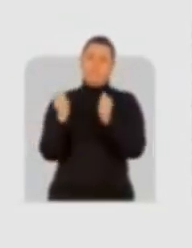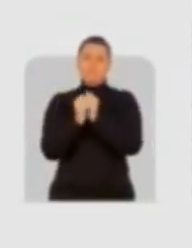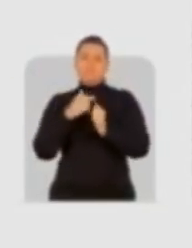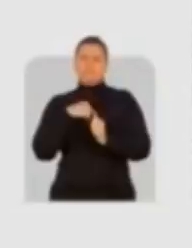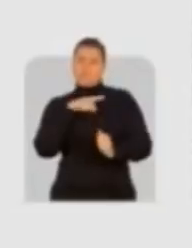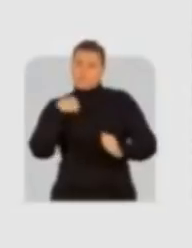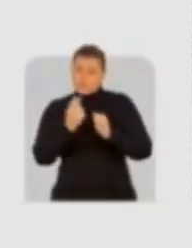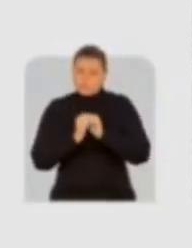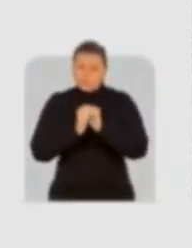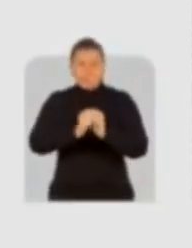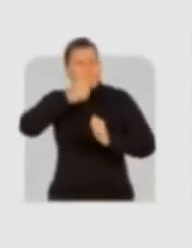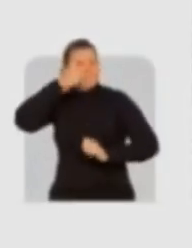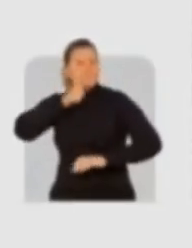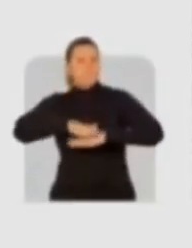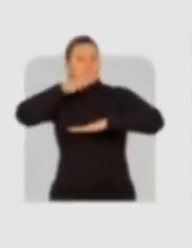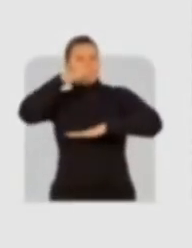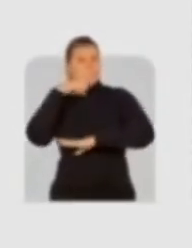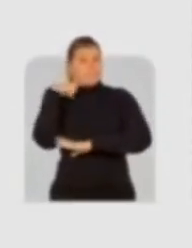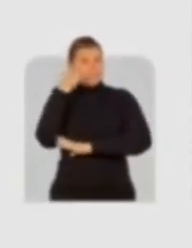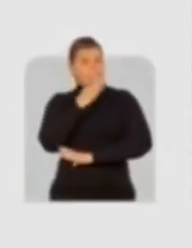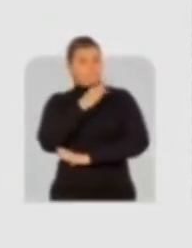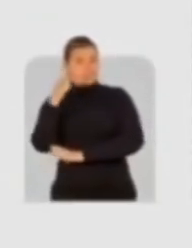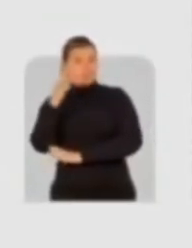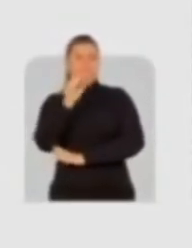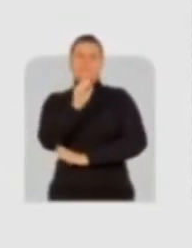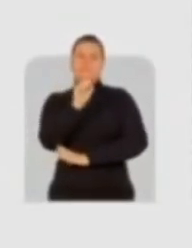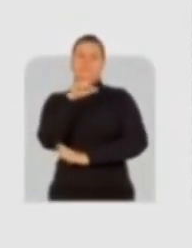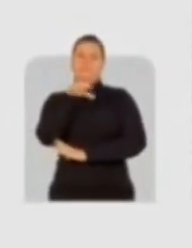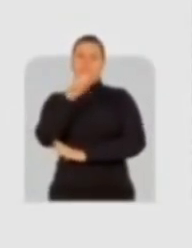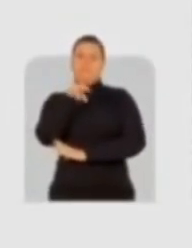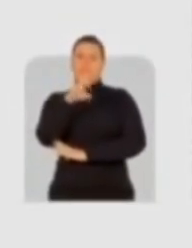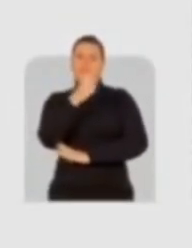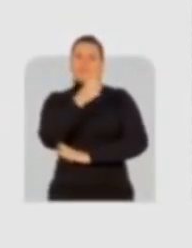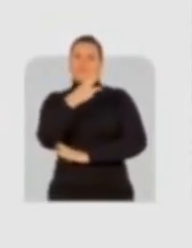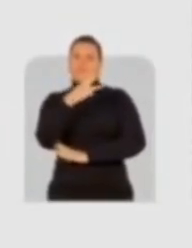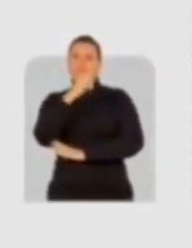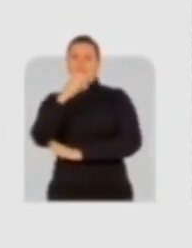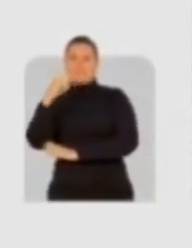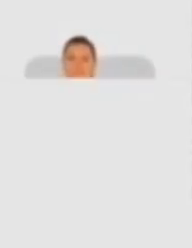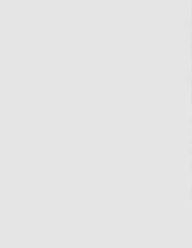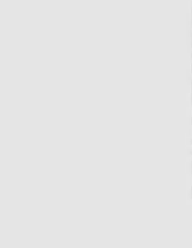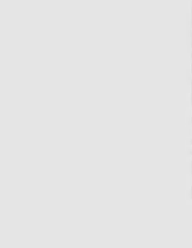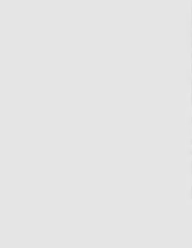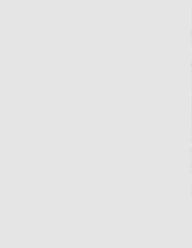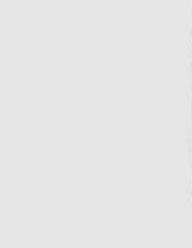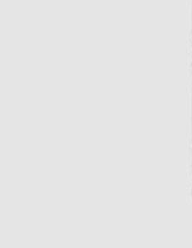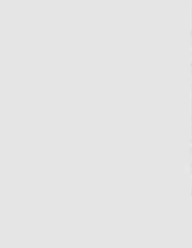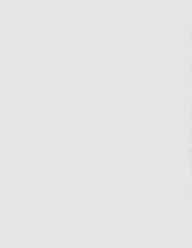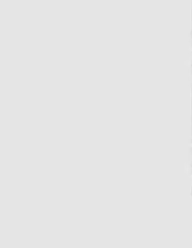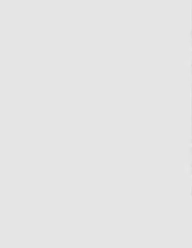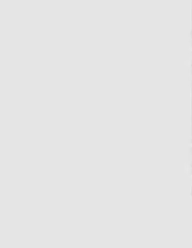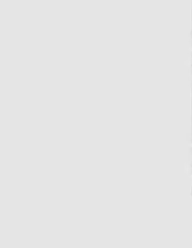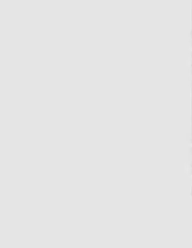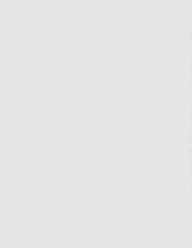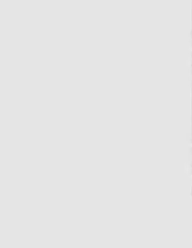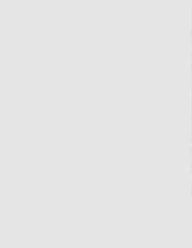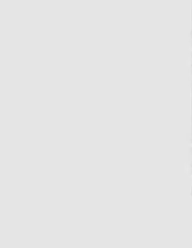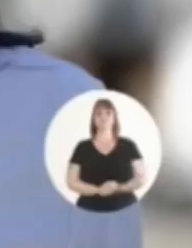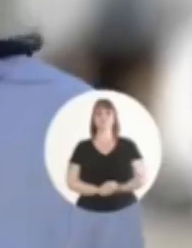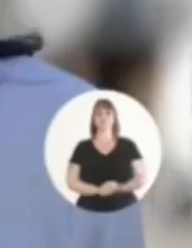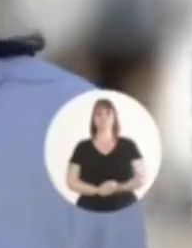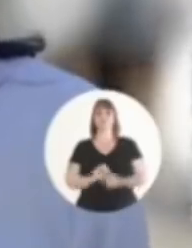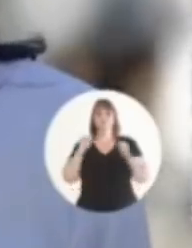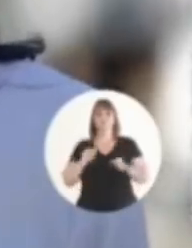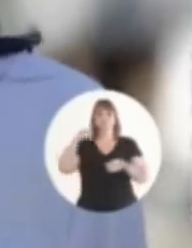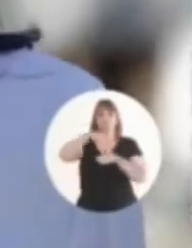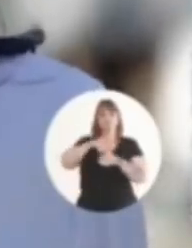comigo, juntas e juntos somos mais. Para deputada federal, vote Simone 1300. Do 13.